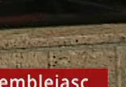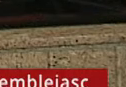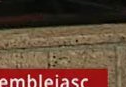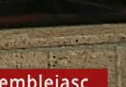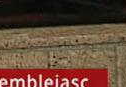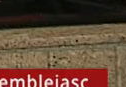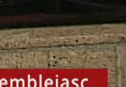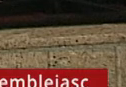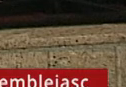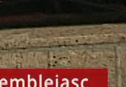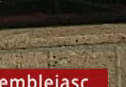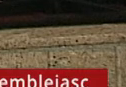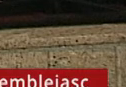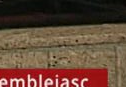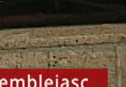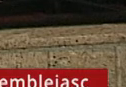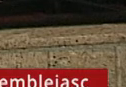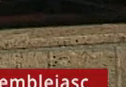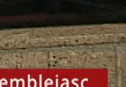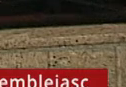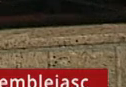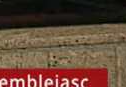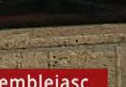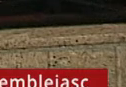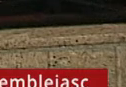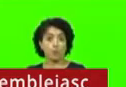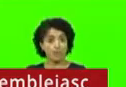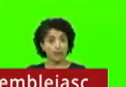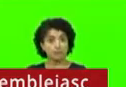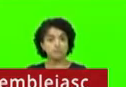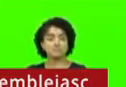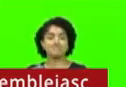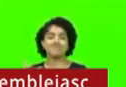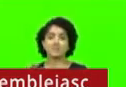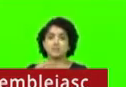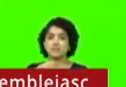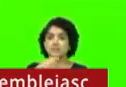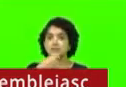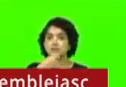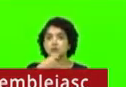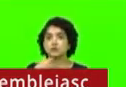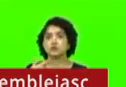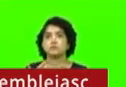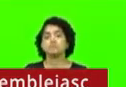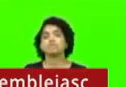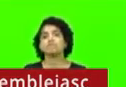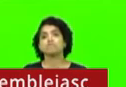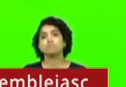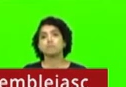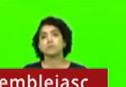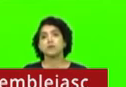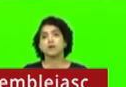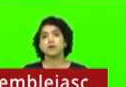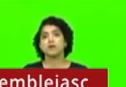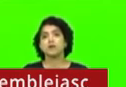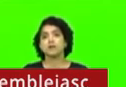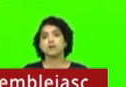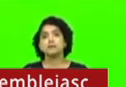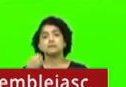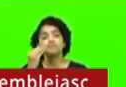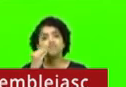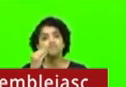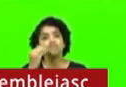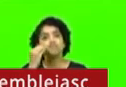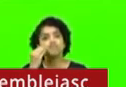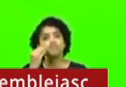na Ucrânia. Vamos conferir o que disse o deputado. É lamentável que todas as